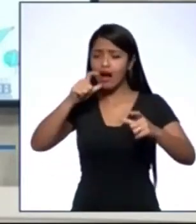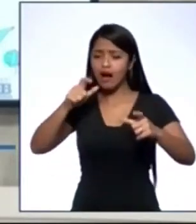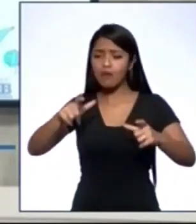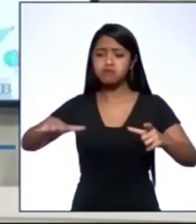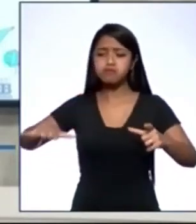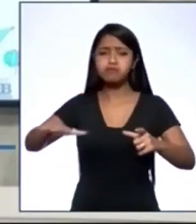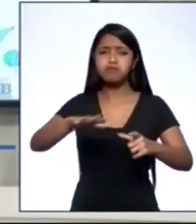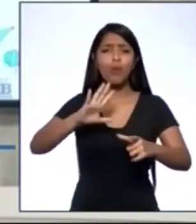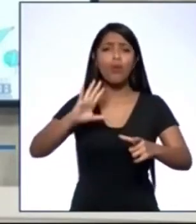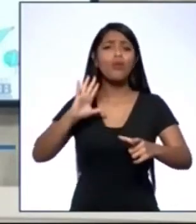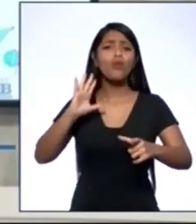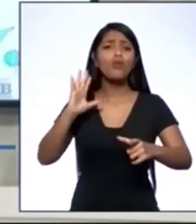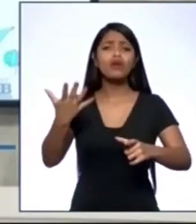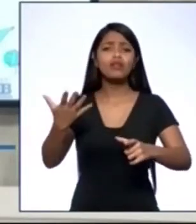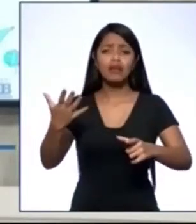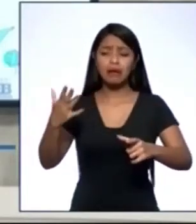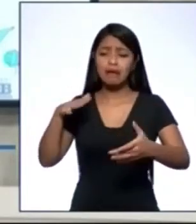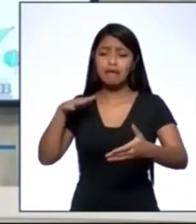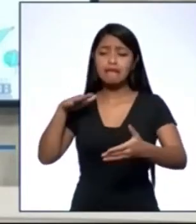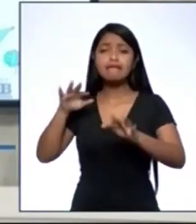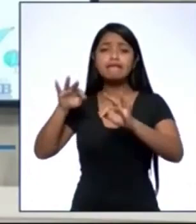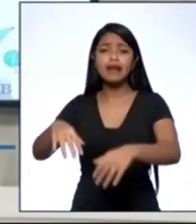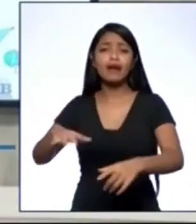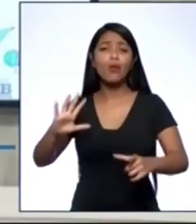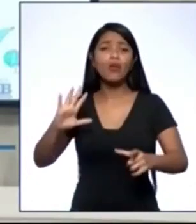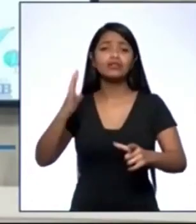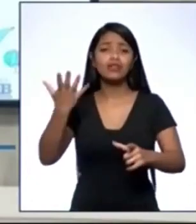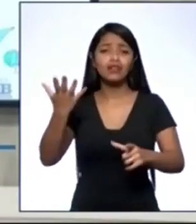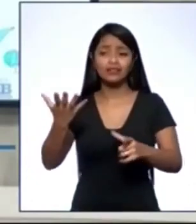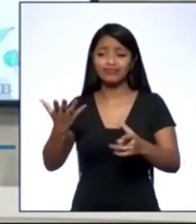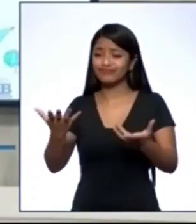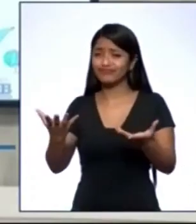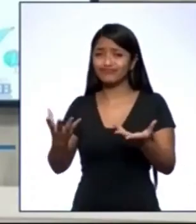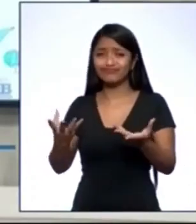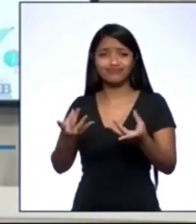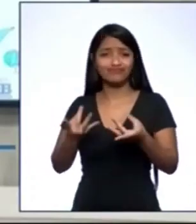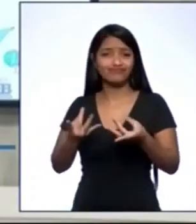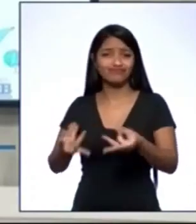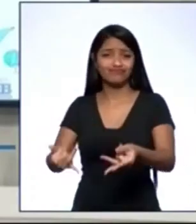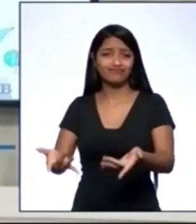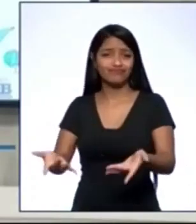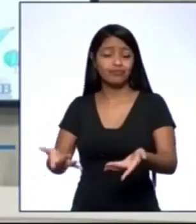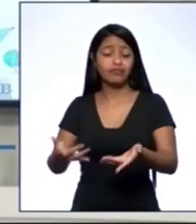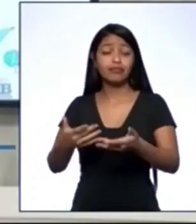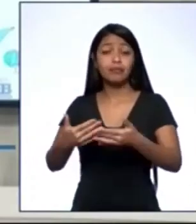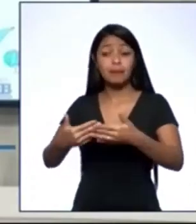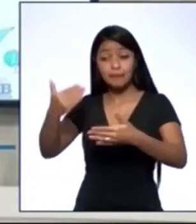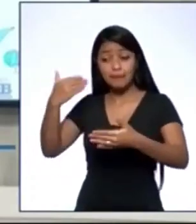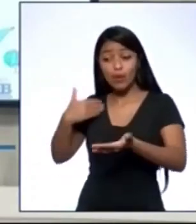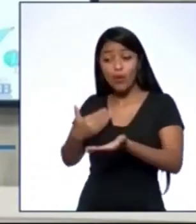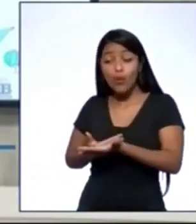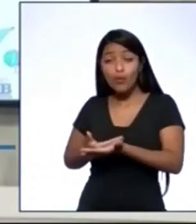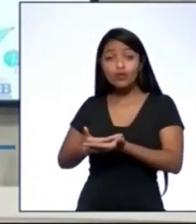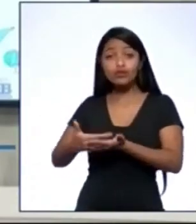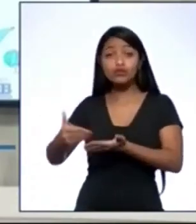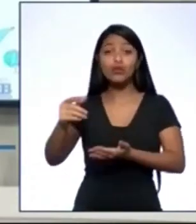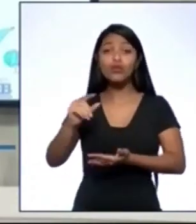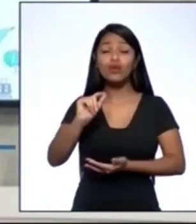final? Praticamente foi destruído. E tudo começou com excesso do quê? Um excesso do quê?